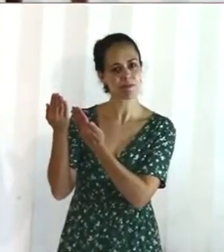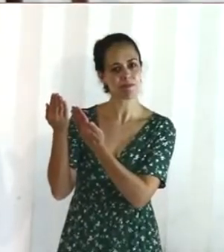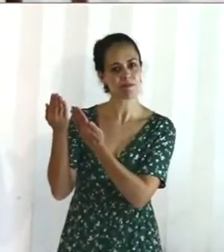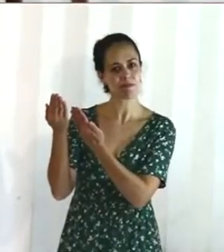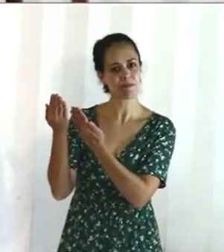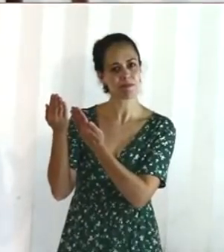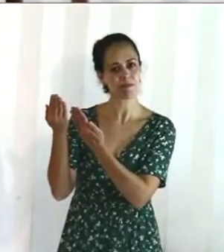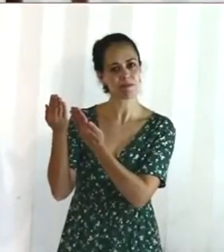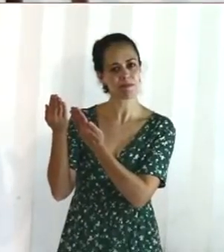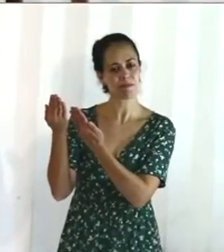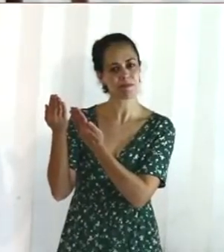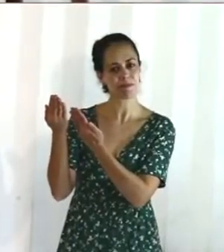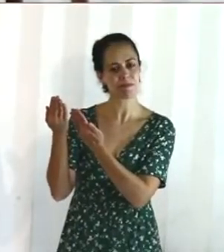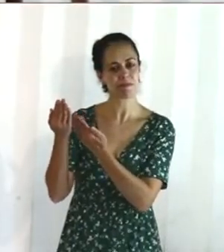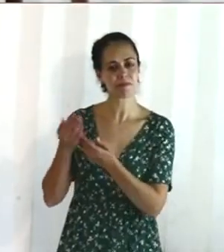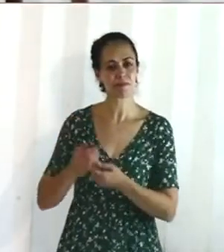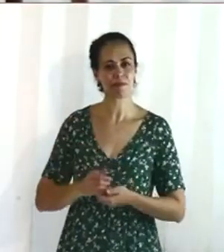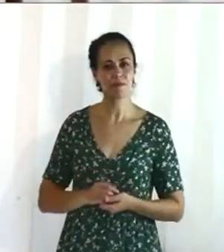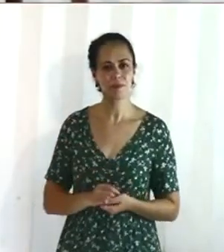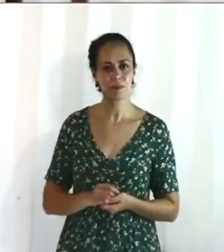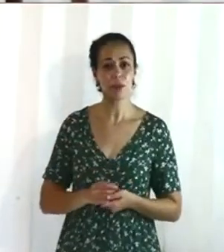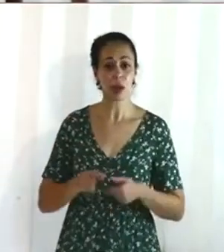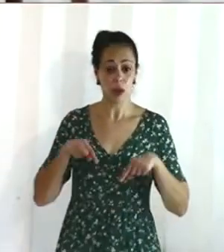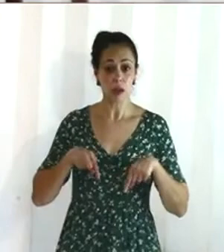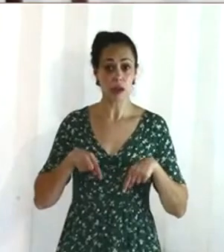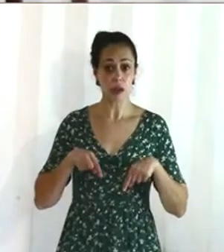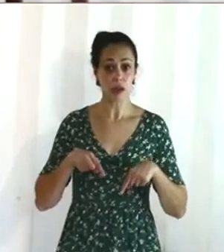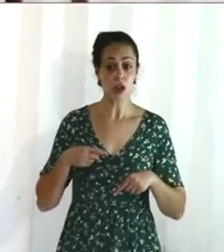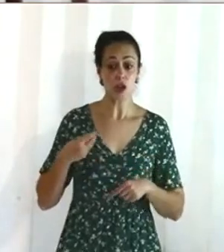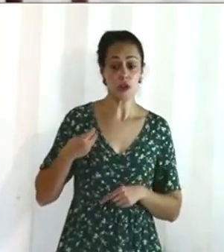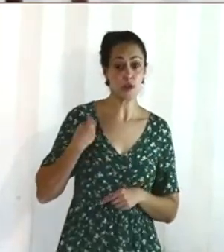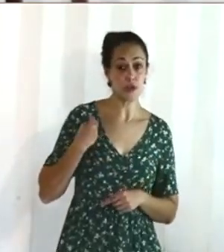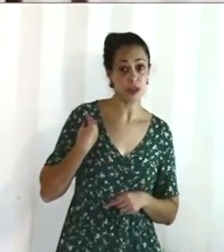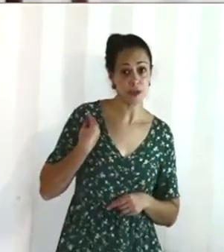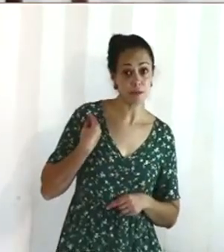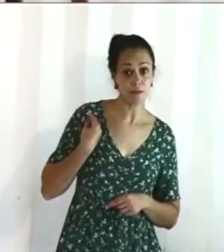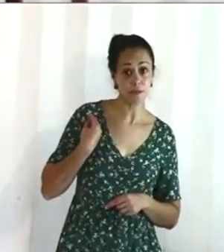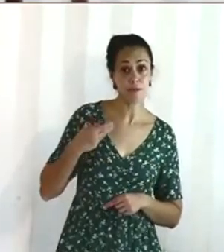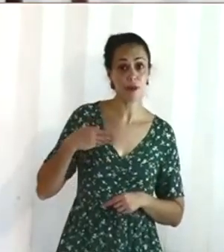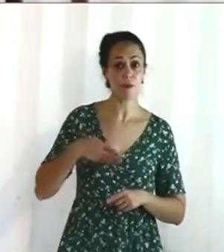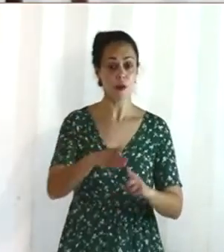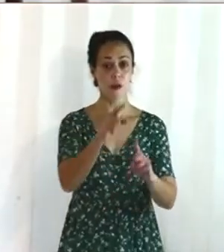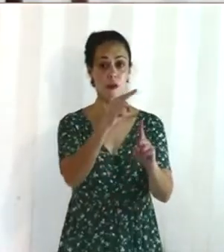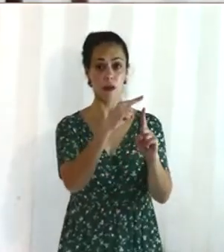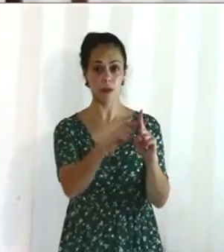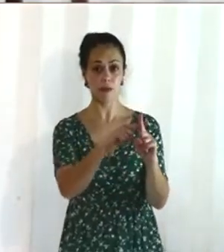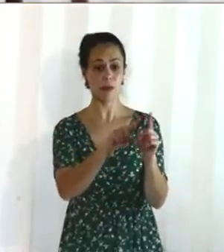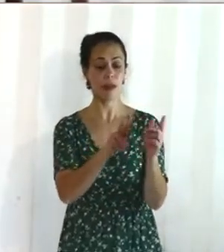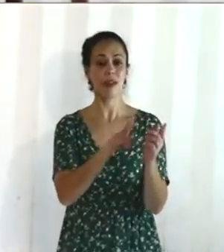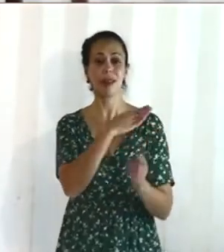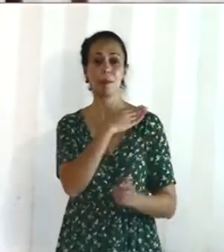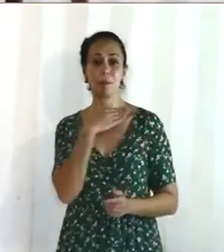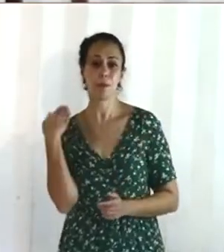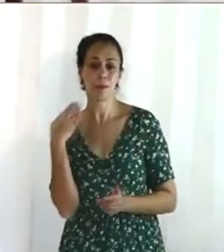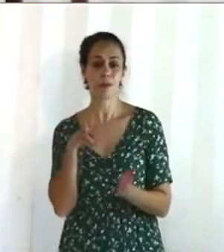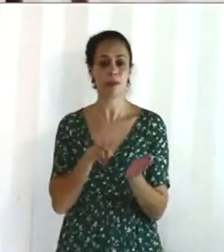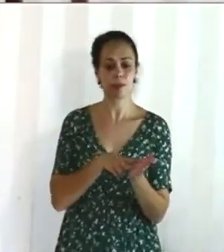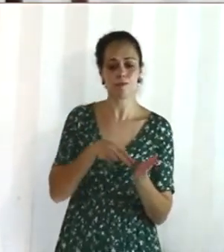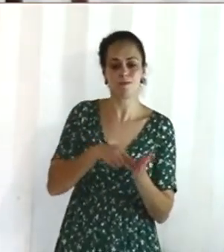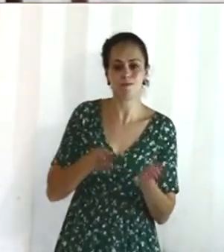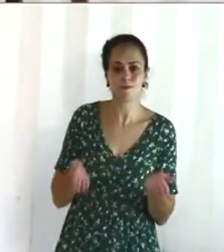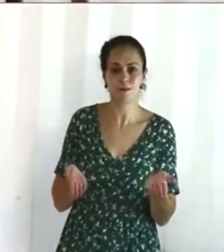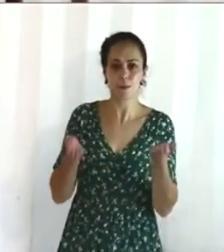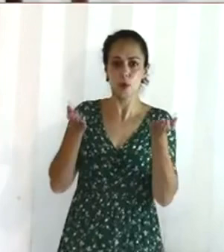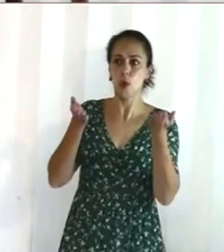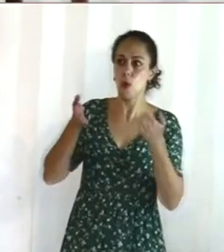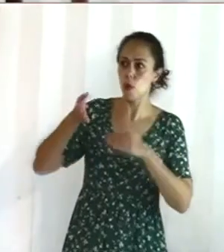se encarnando, morrendo, ressuscitando, subindo aos céus, preparando um